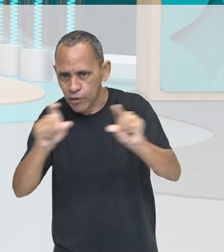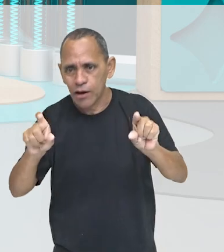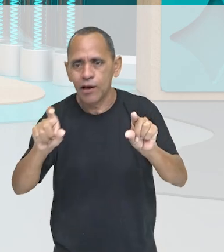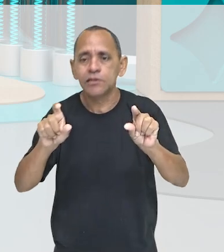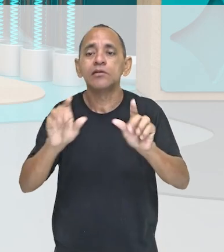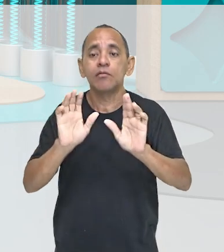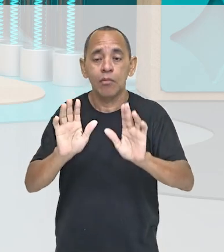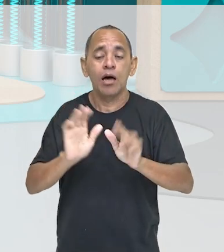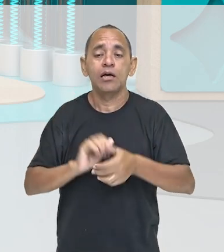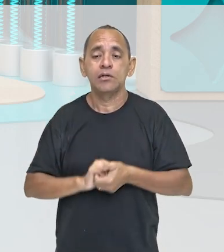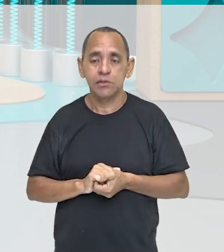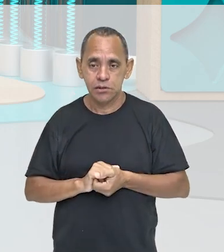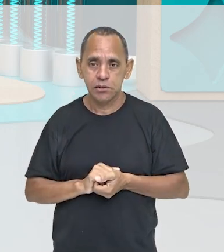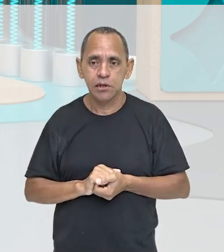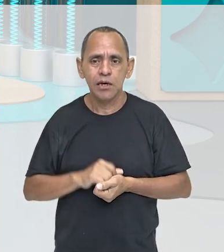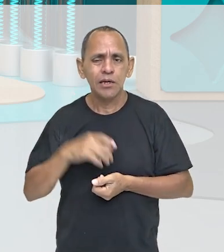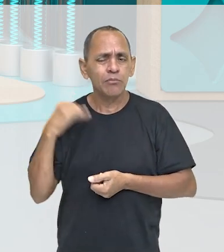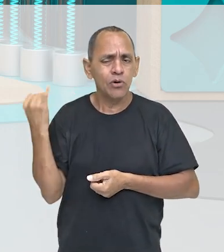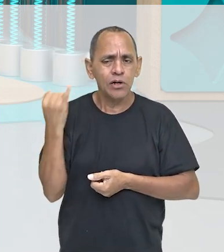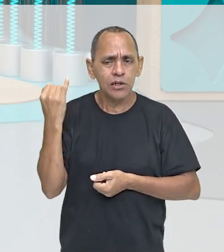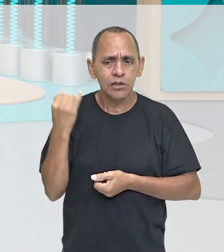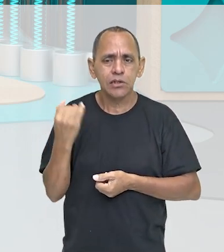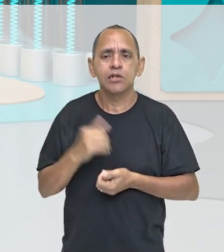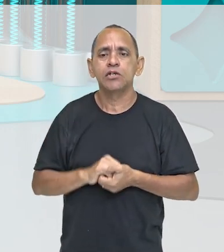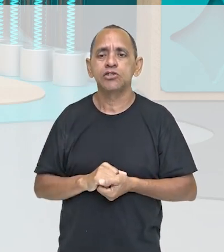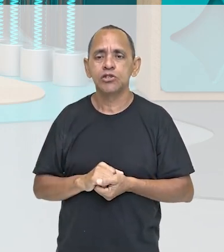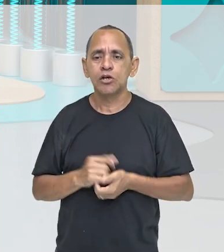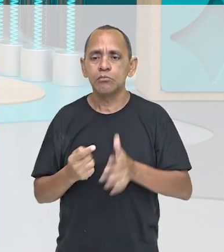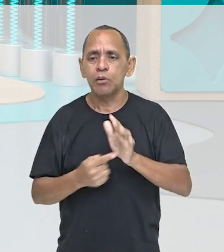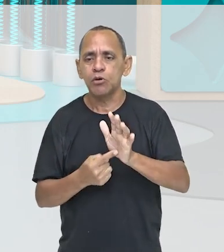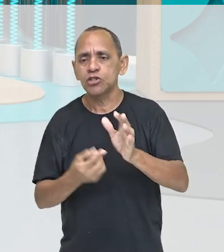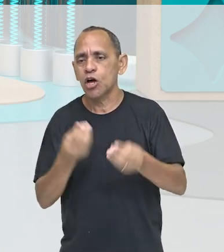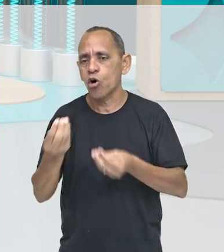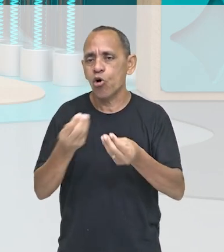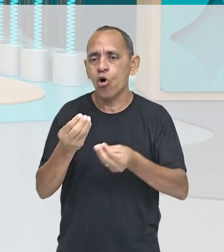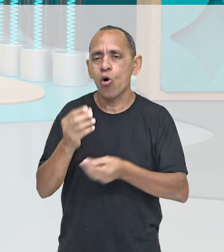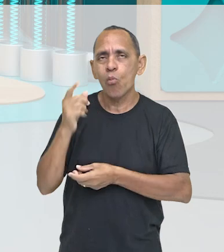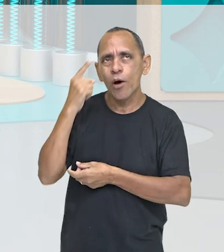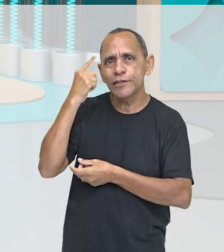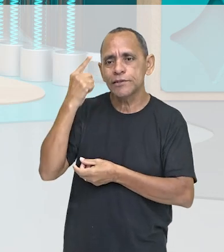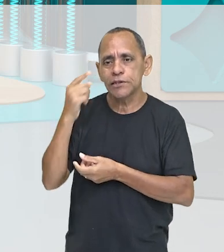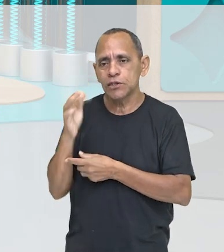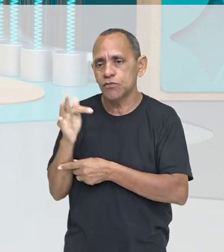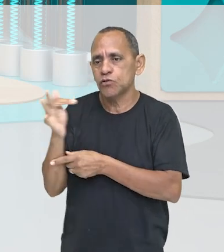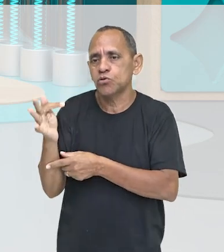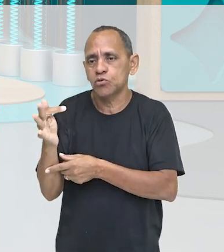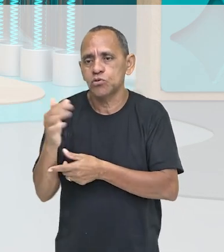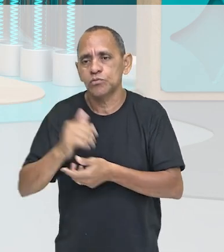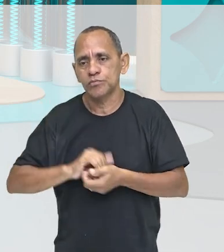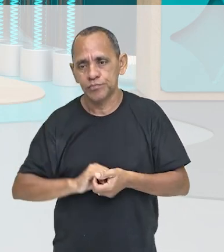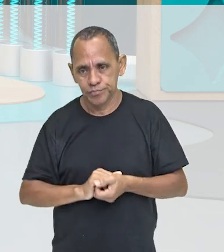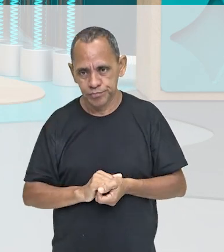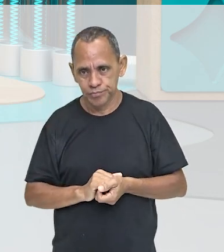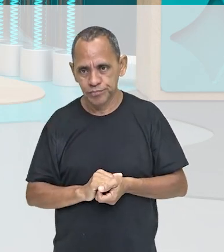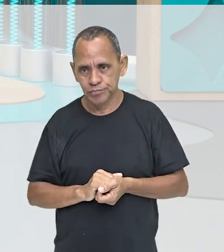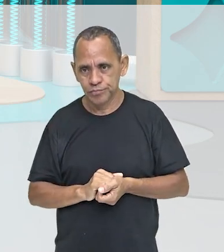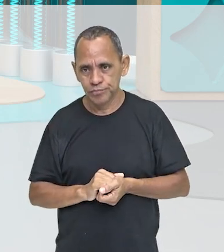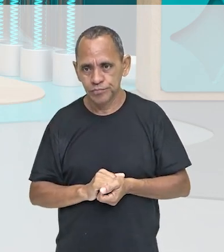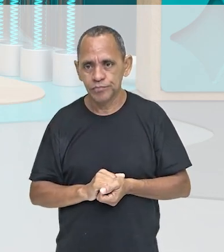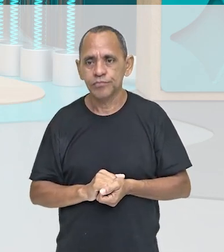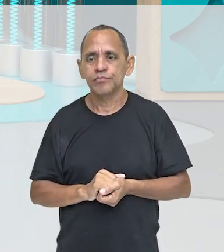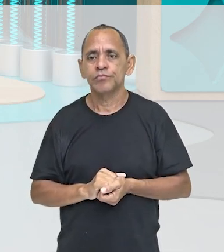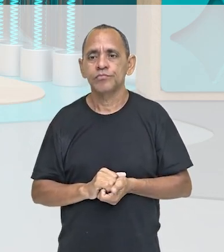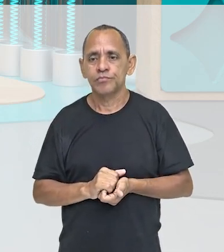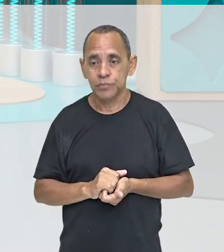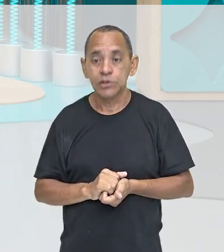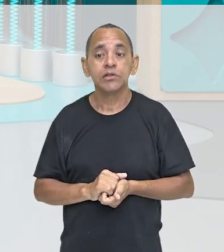concretizar determinadas funções. Falar de futuro, por exemplo, eu só falo de futuro utilizando ou o verbo auxiliar will, ou então o